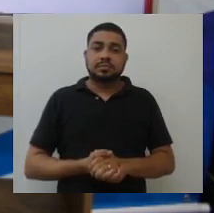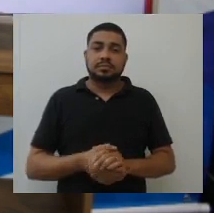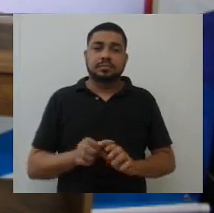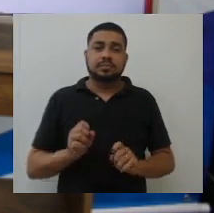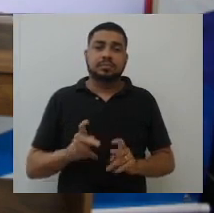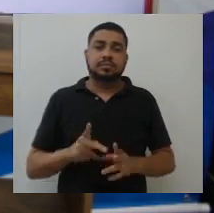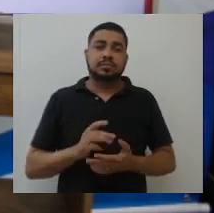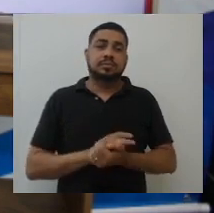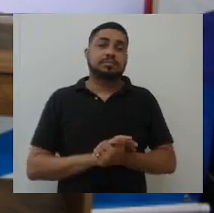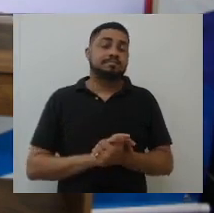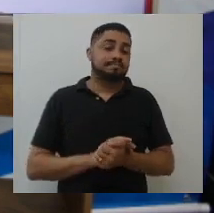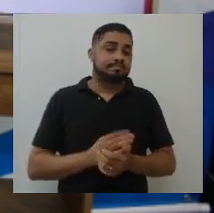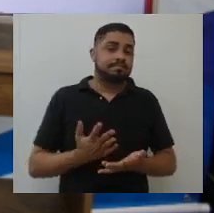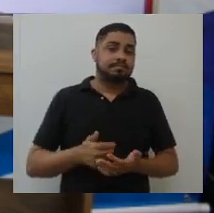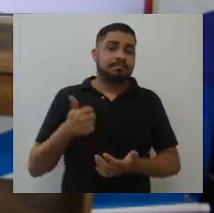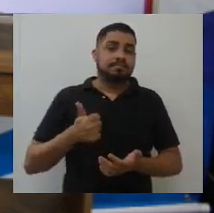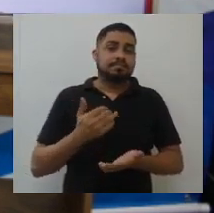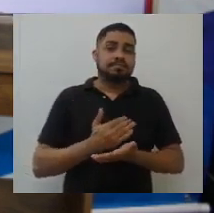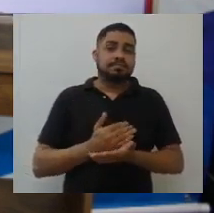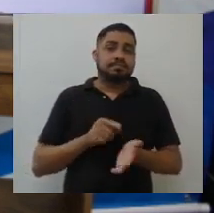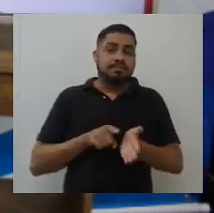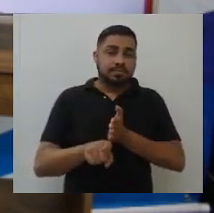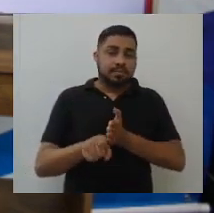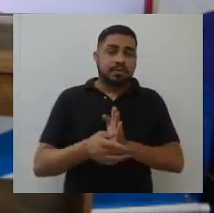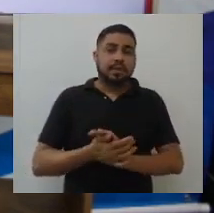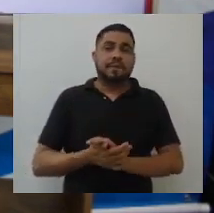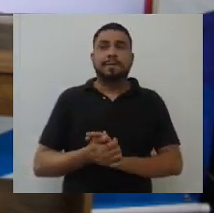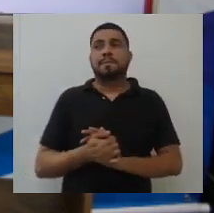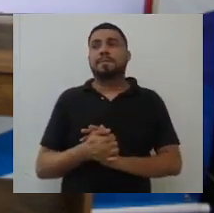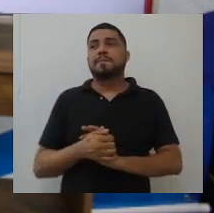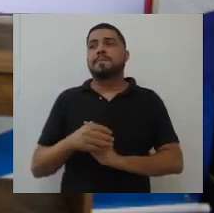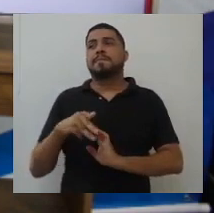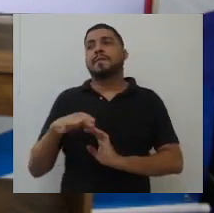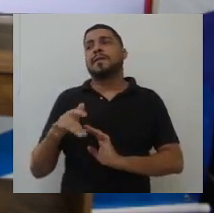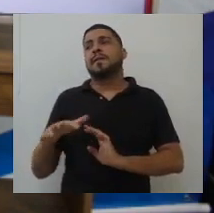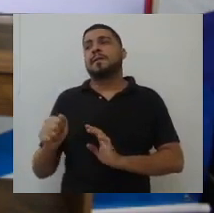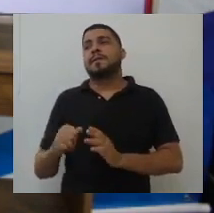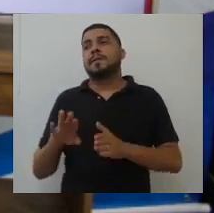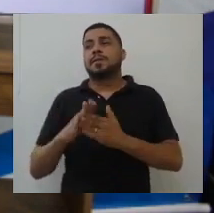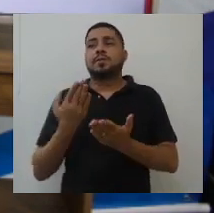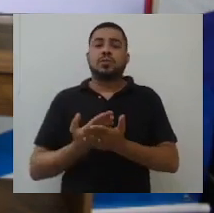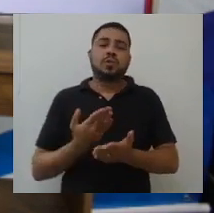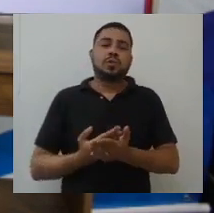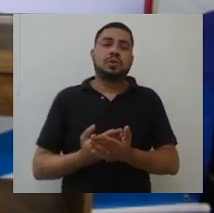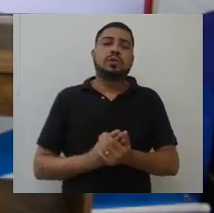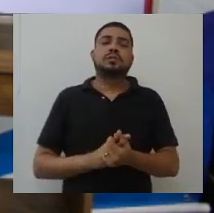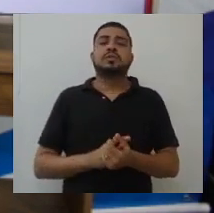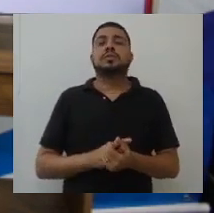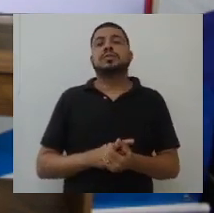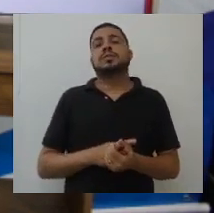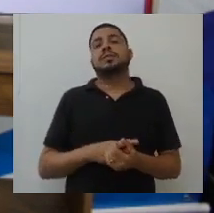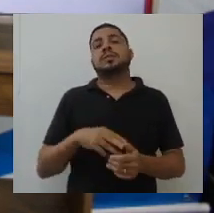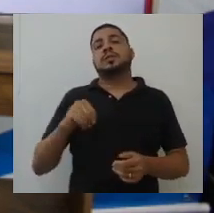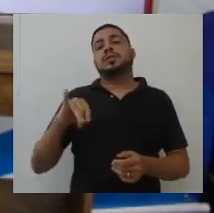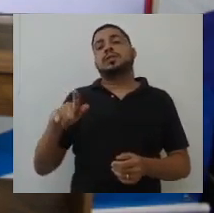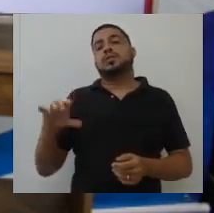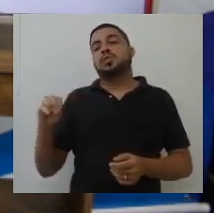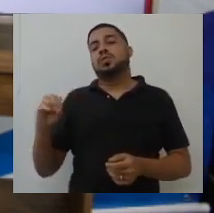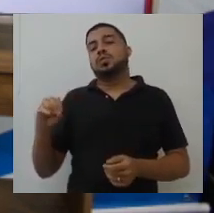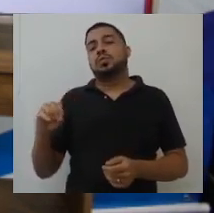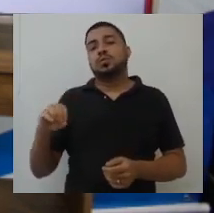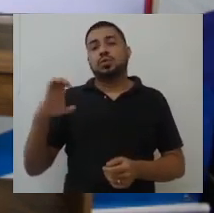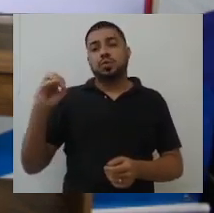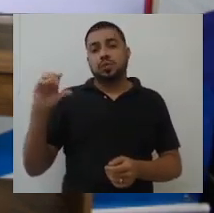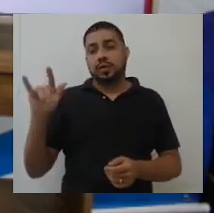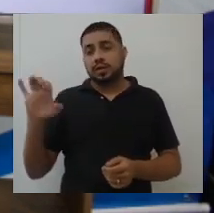Ok, vamos lá. Primeira pergunta é do Micael, segundo ano C da Escola Senador Nilo Coelho. Micael, um